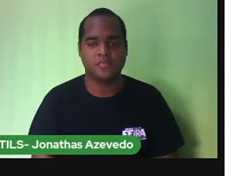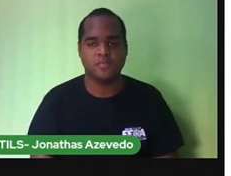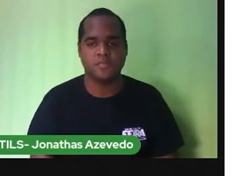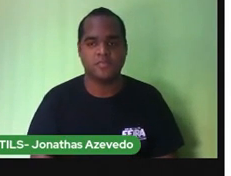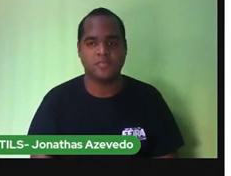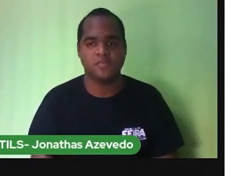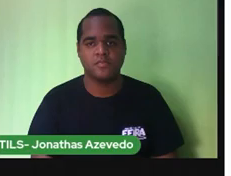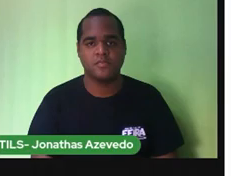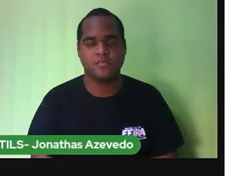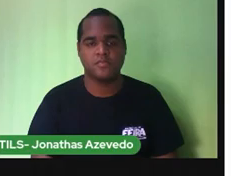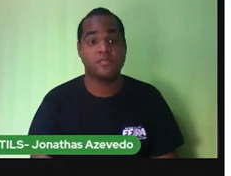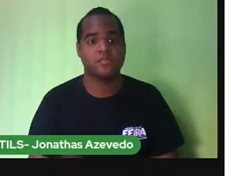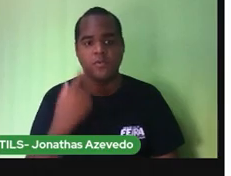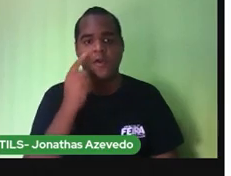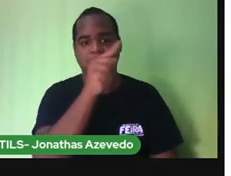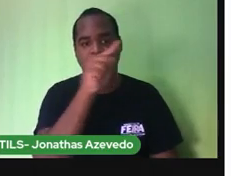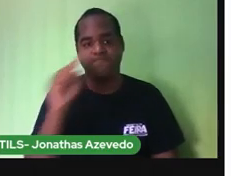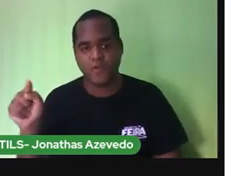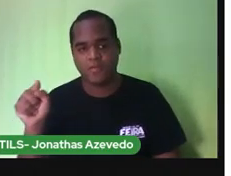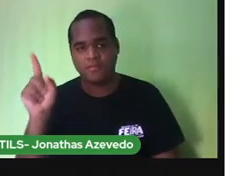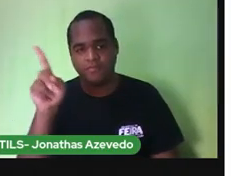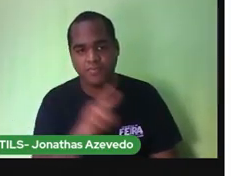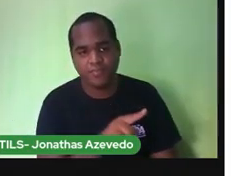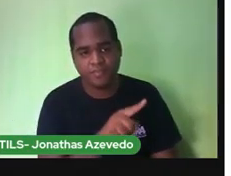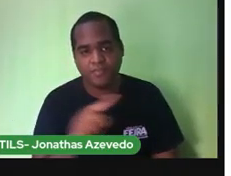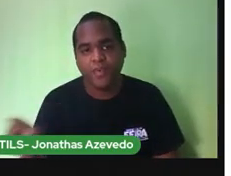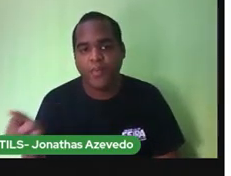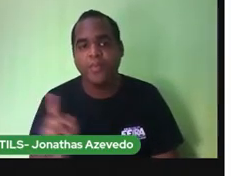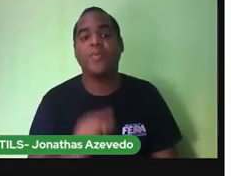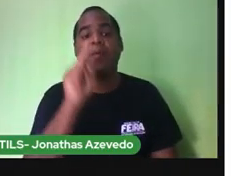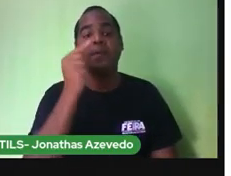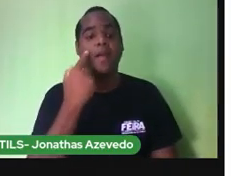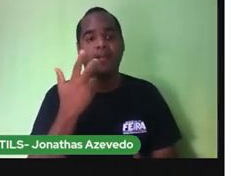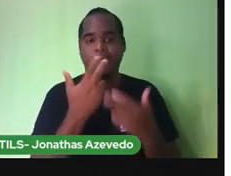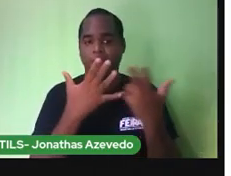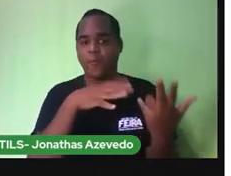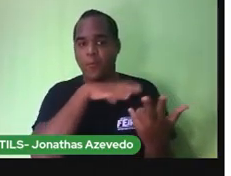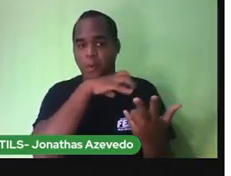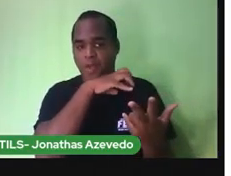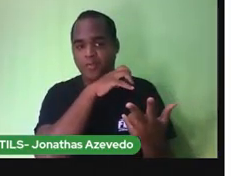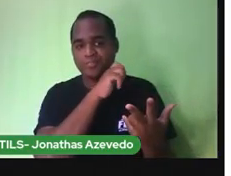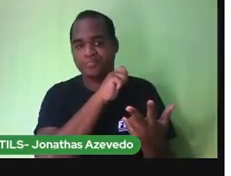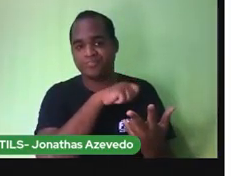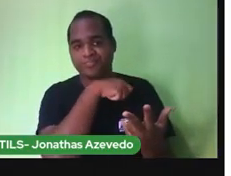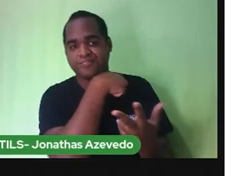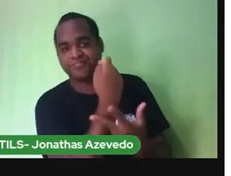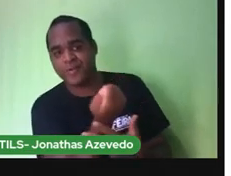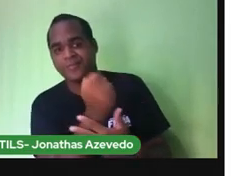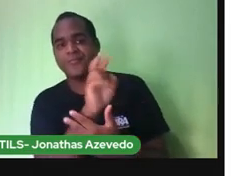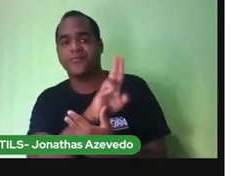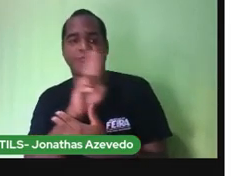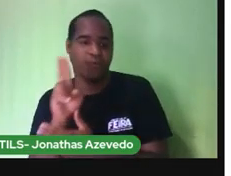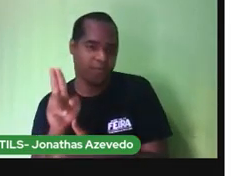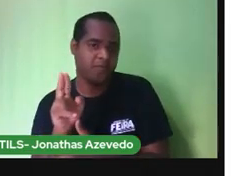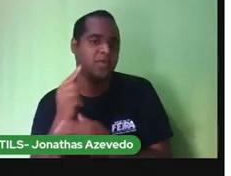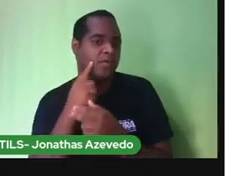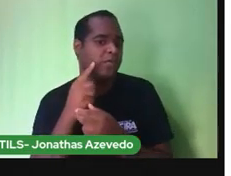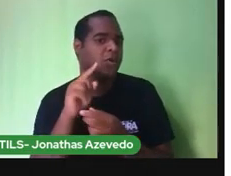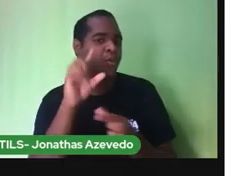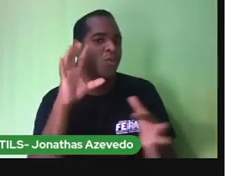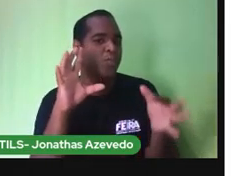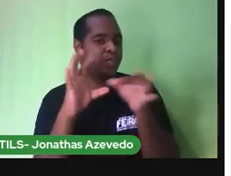e agora nós vamos ligar o animal ao nome na atividade anterior Nós escolhemos um nome